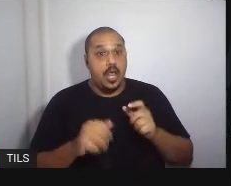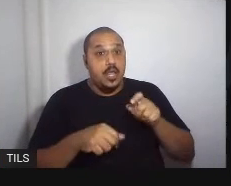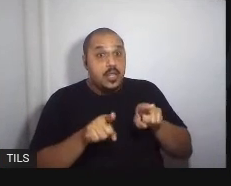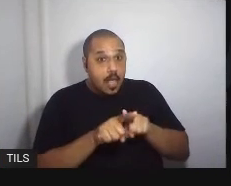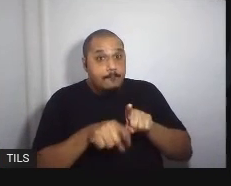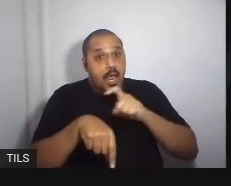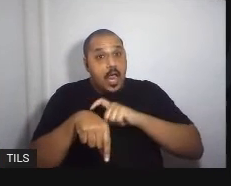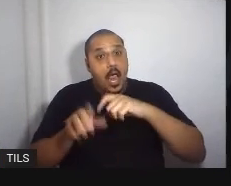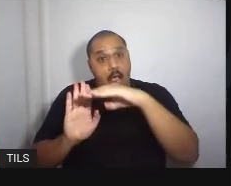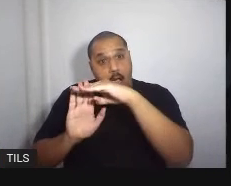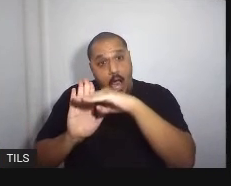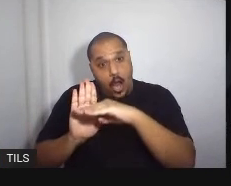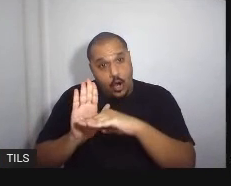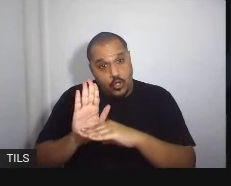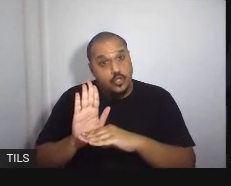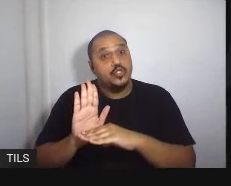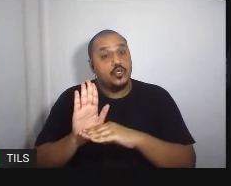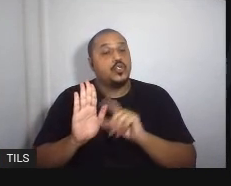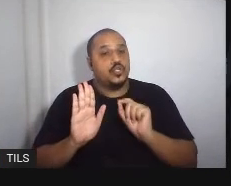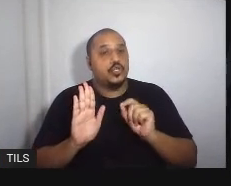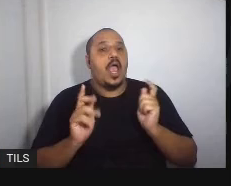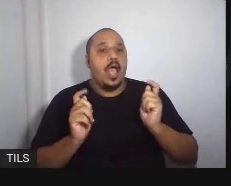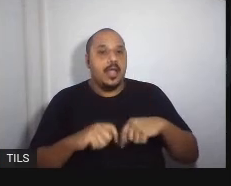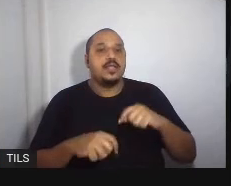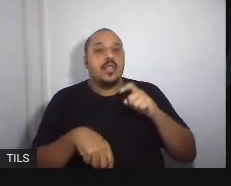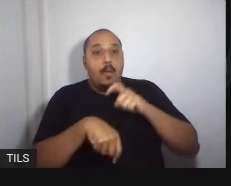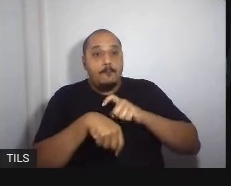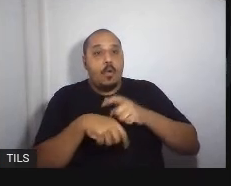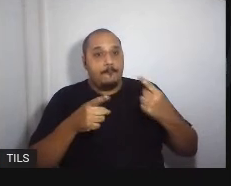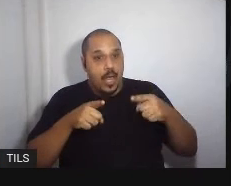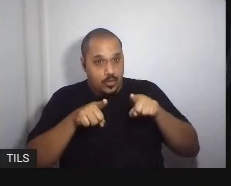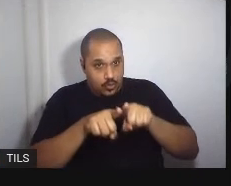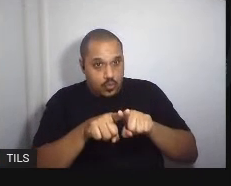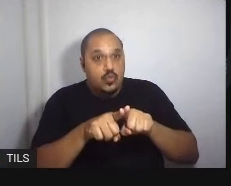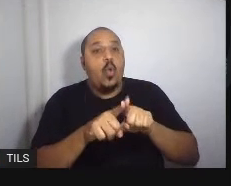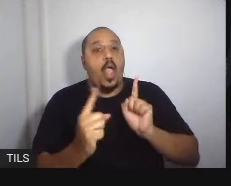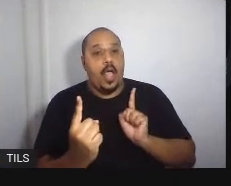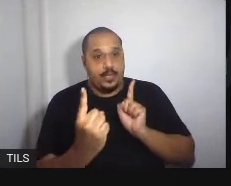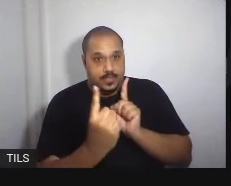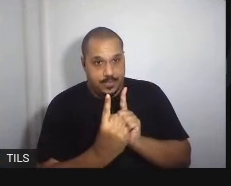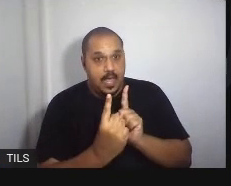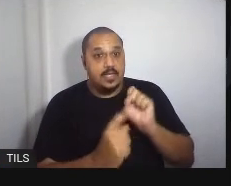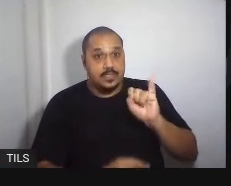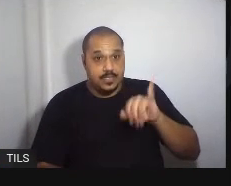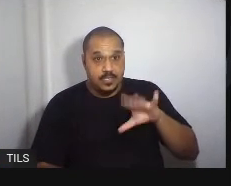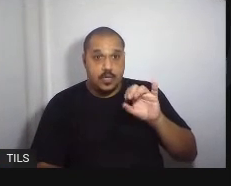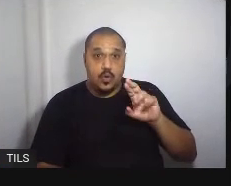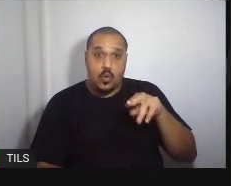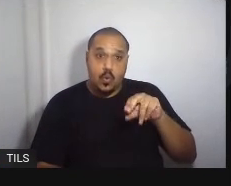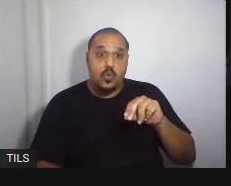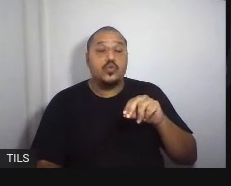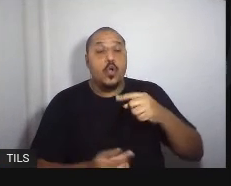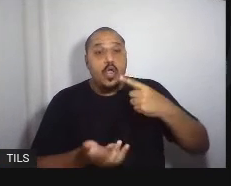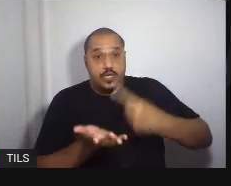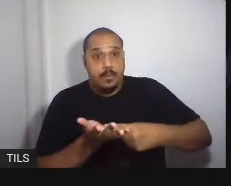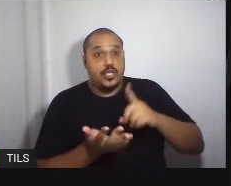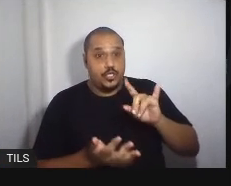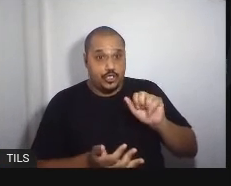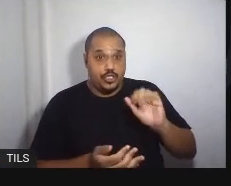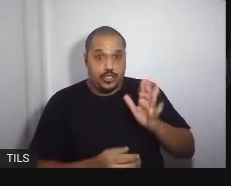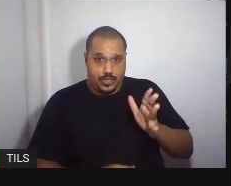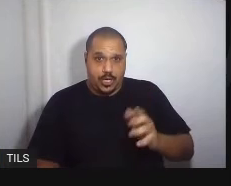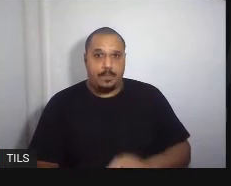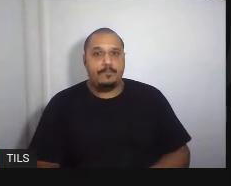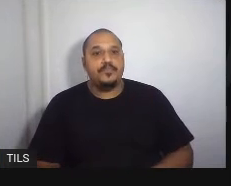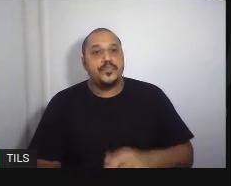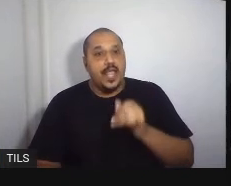a comissão deve organizar e disponibilizar para os alunos em data definida no edital. Aqui a gente botou exemplo de 2